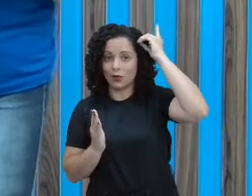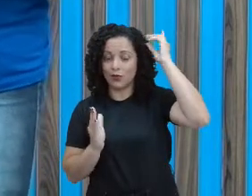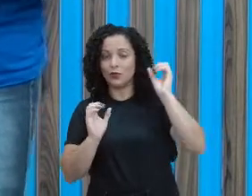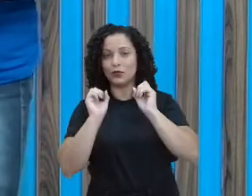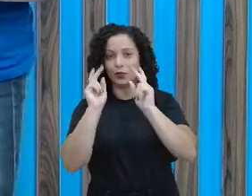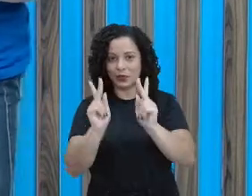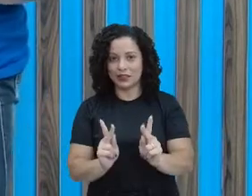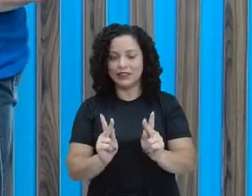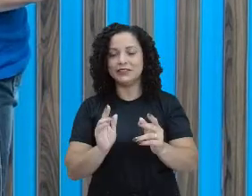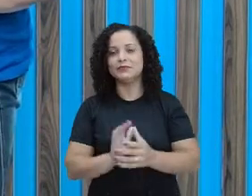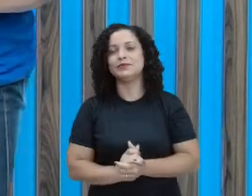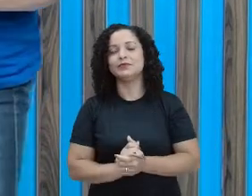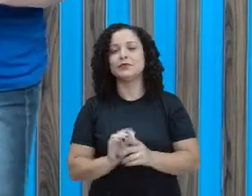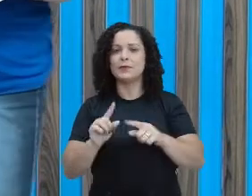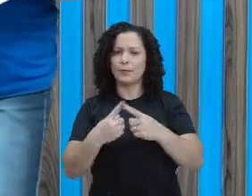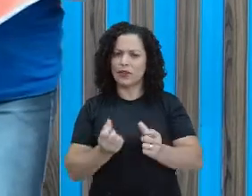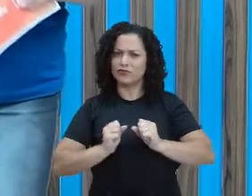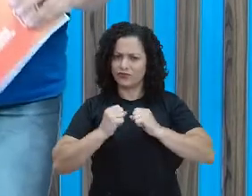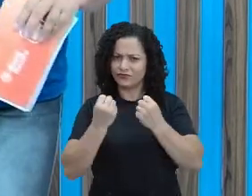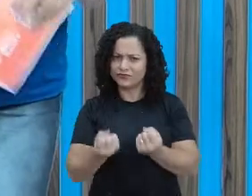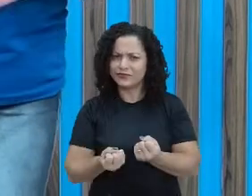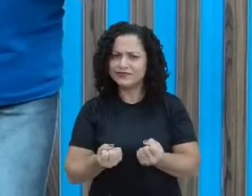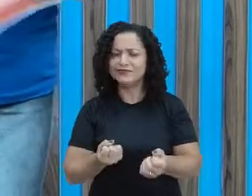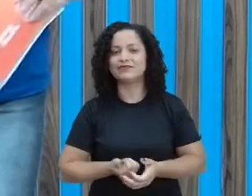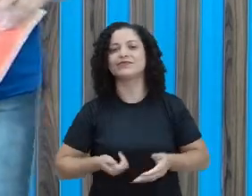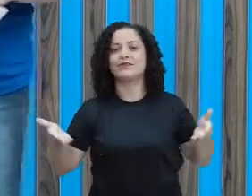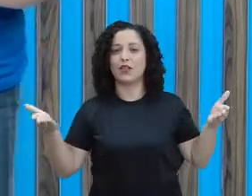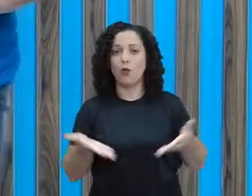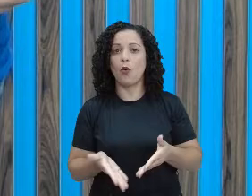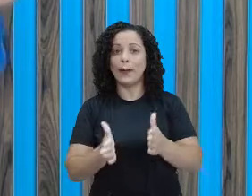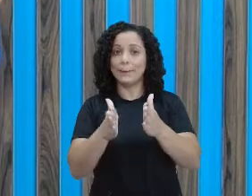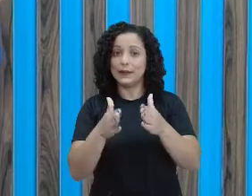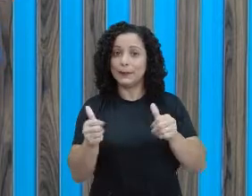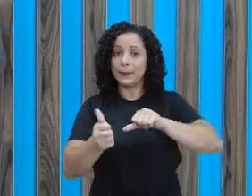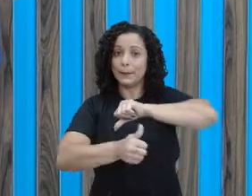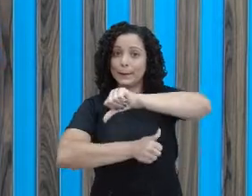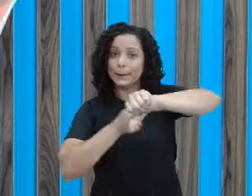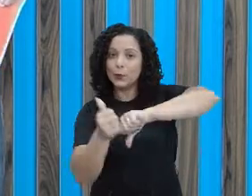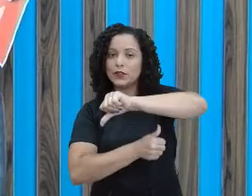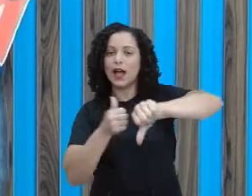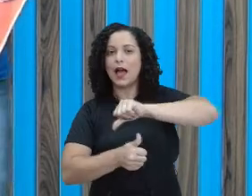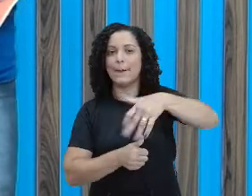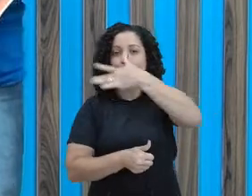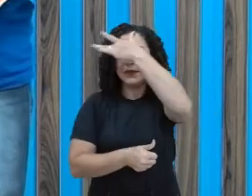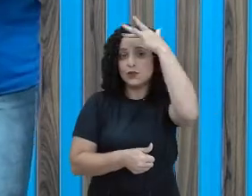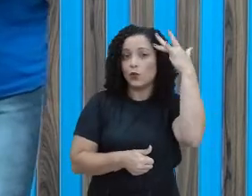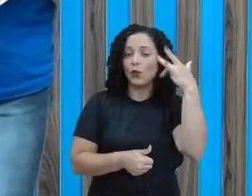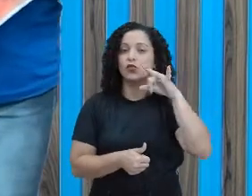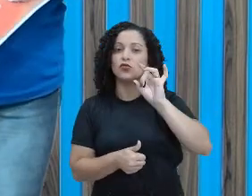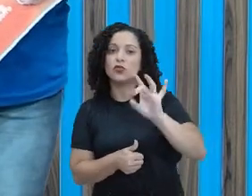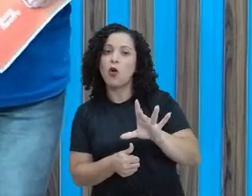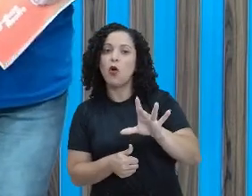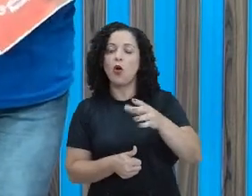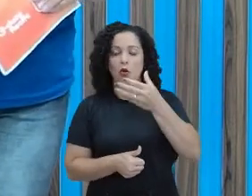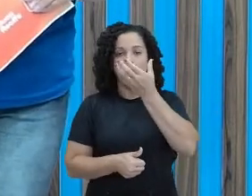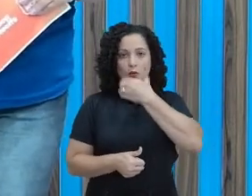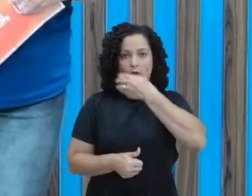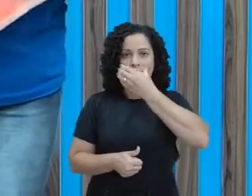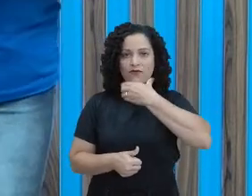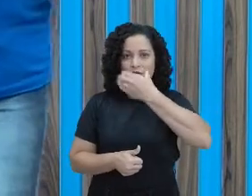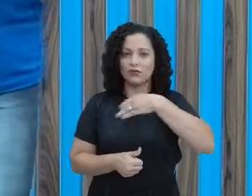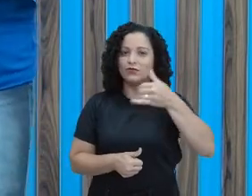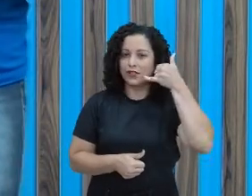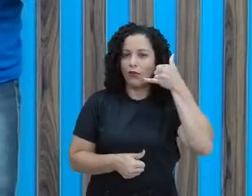Ok? Mas tenta. Agora, eu vou pedir para mudar, né? Para quem tem o celular